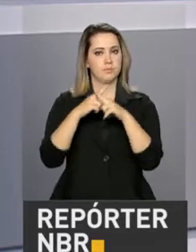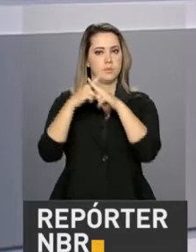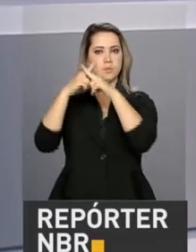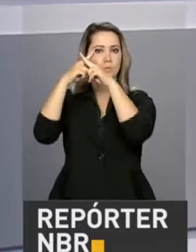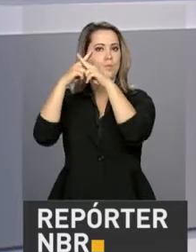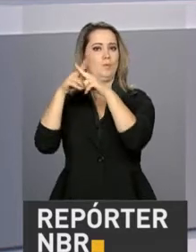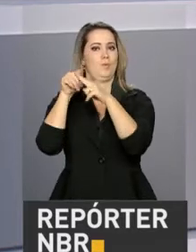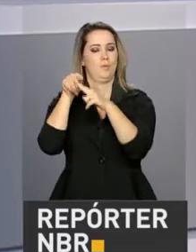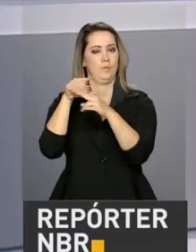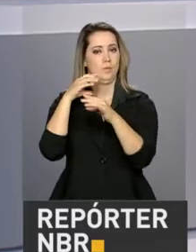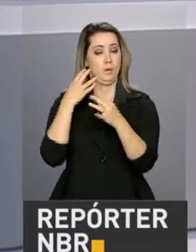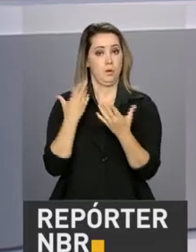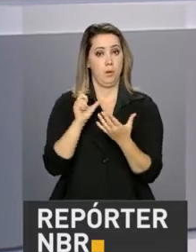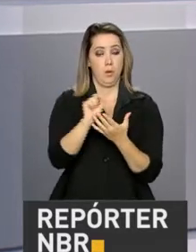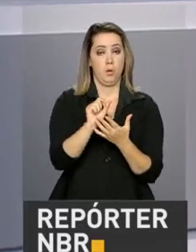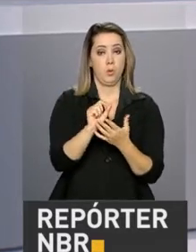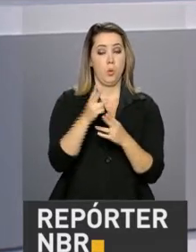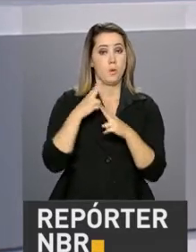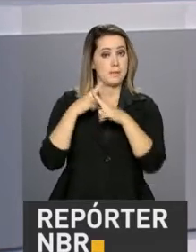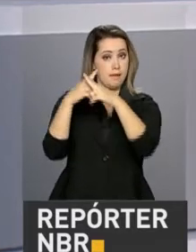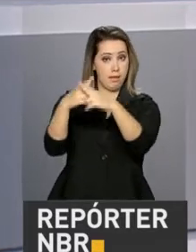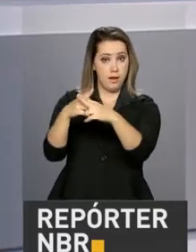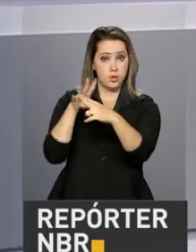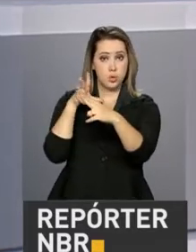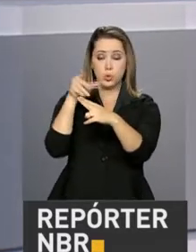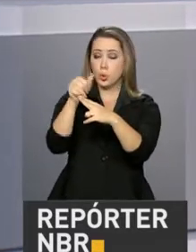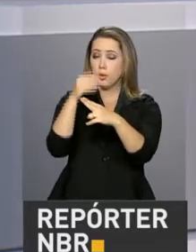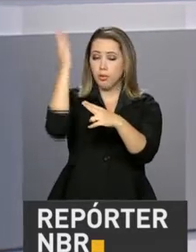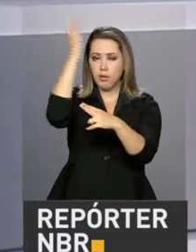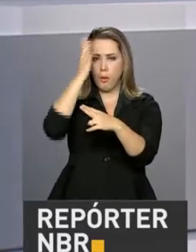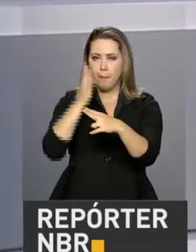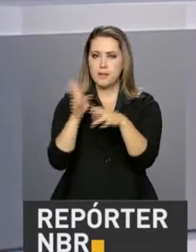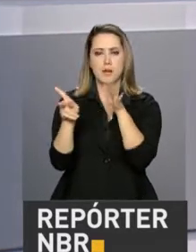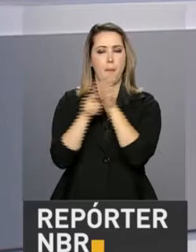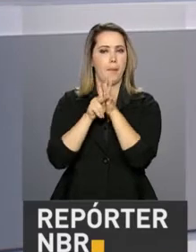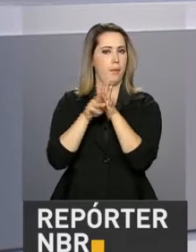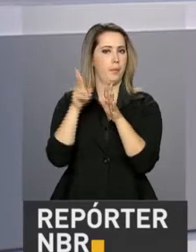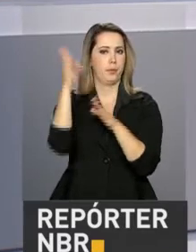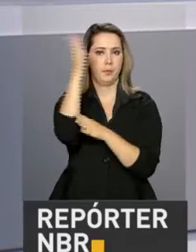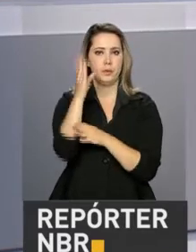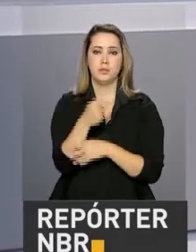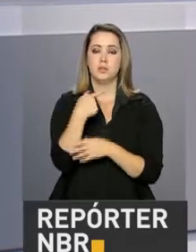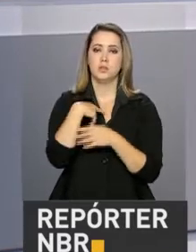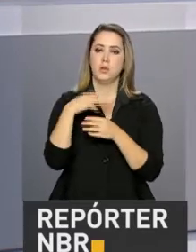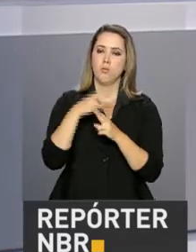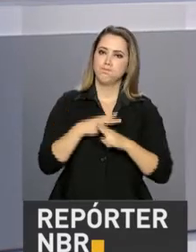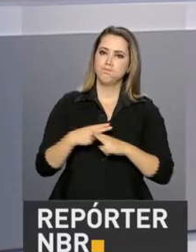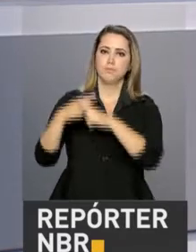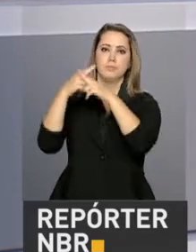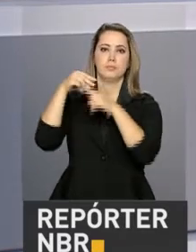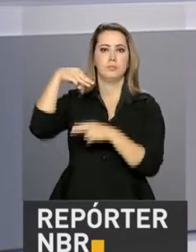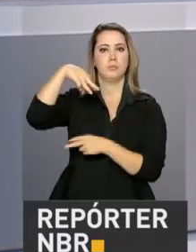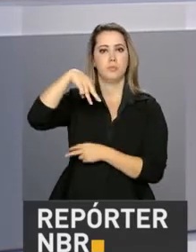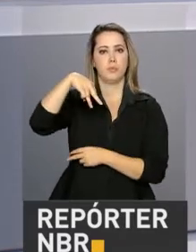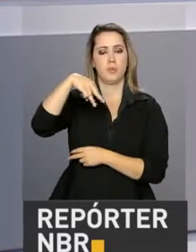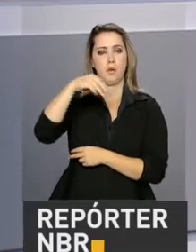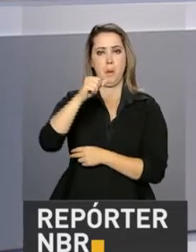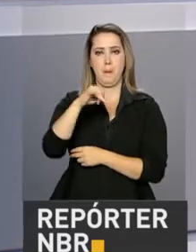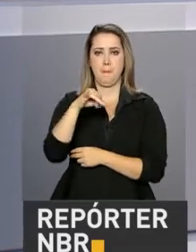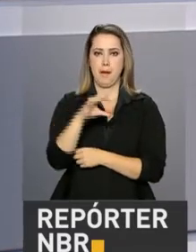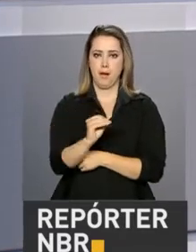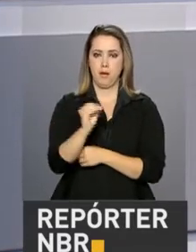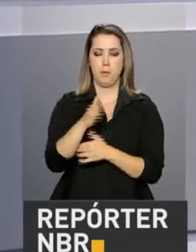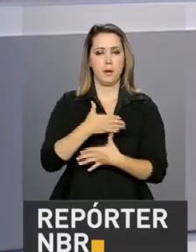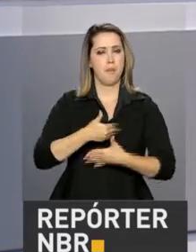comunicações estratégicas. O satélite, totalmente brasileiro, foi lançado em maio deste ano para ampliar o acesso à internet no